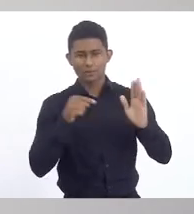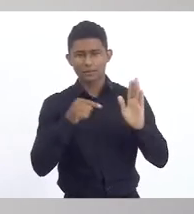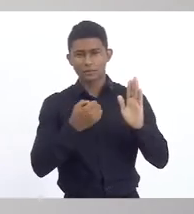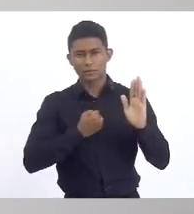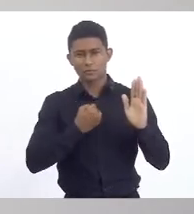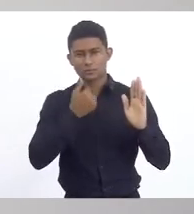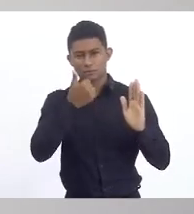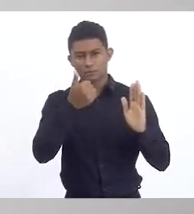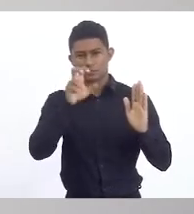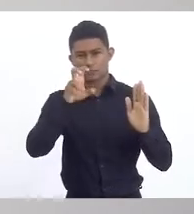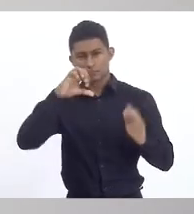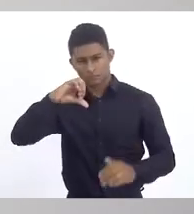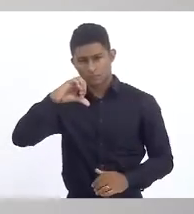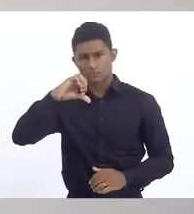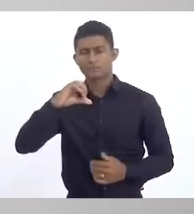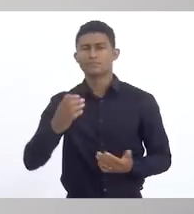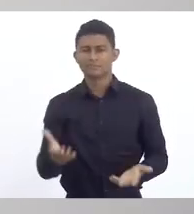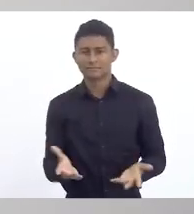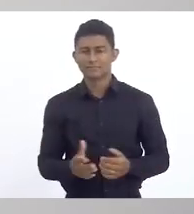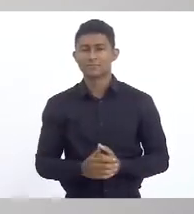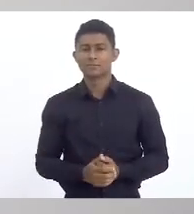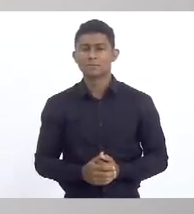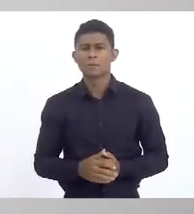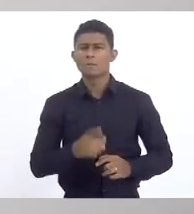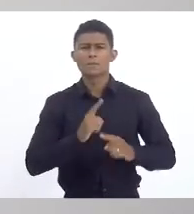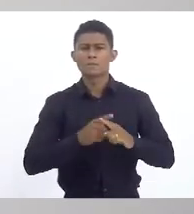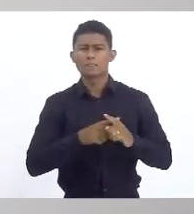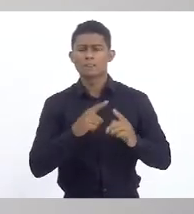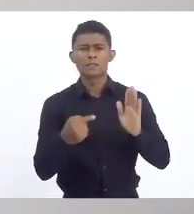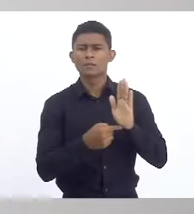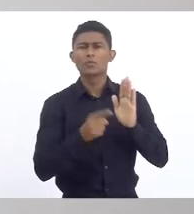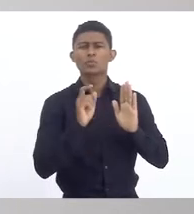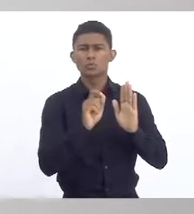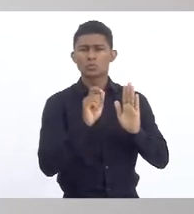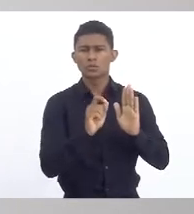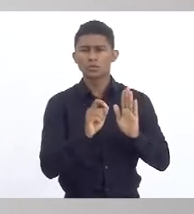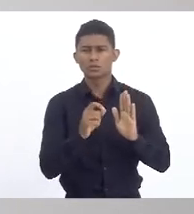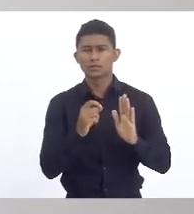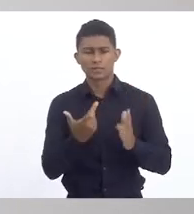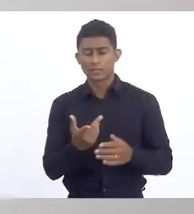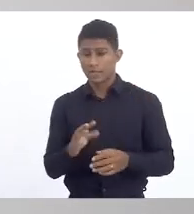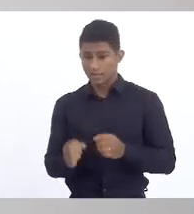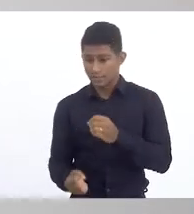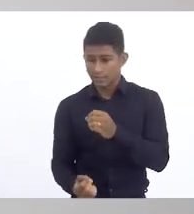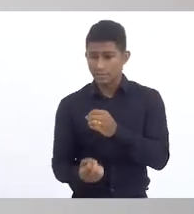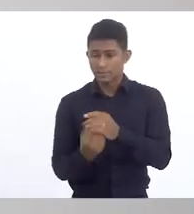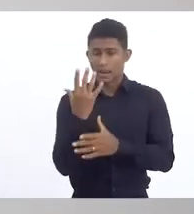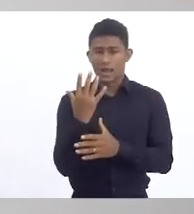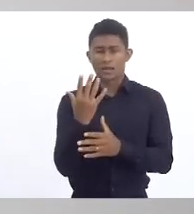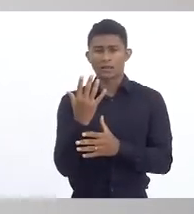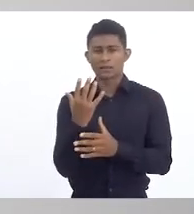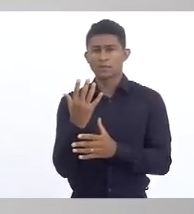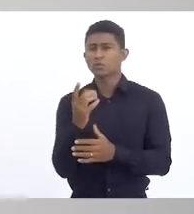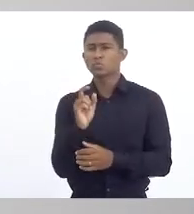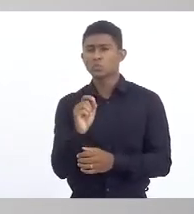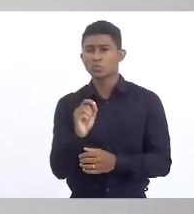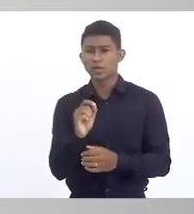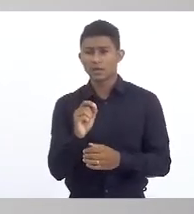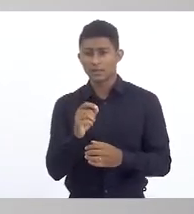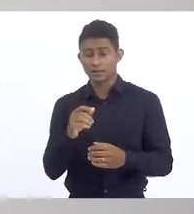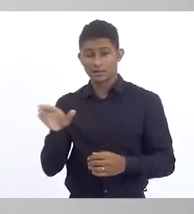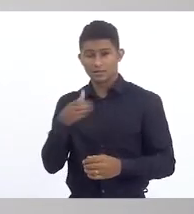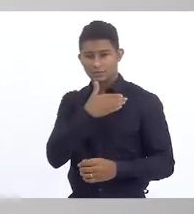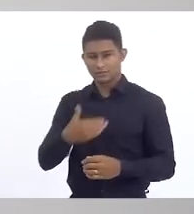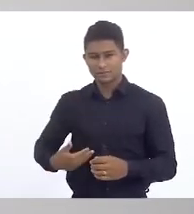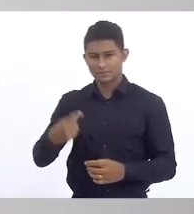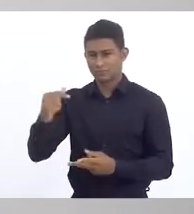159, né, aonde coloca ali que veda a criação ou majoração de vinculações de receitas públicas de